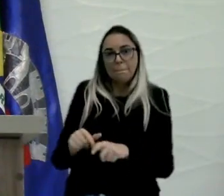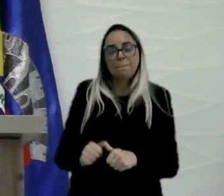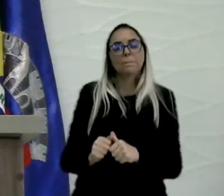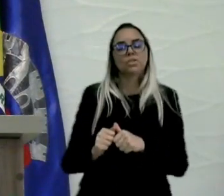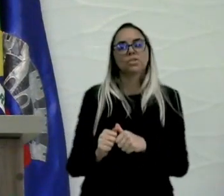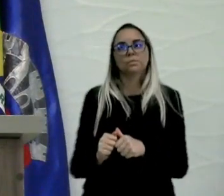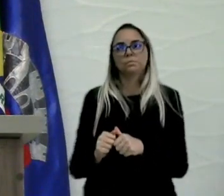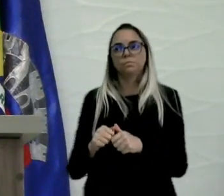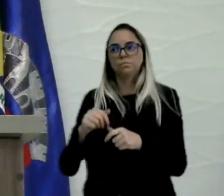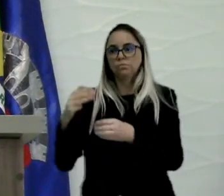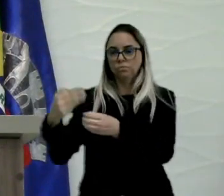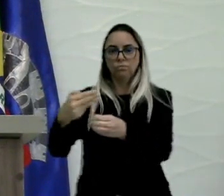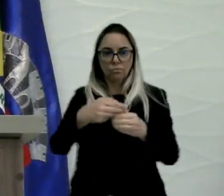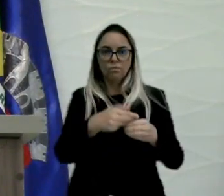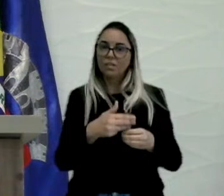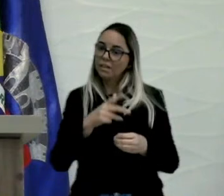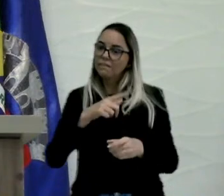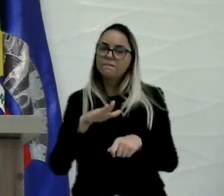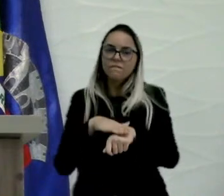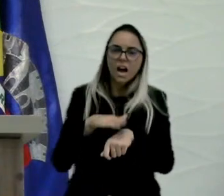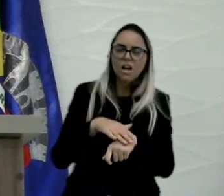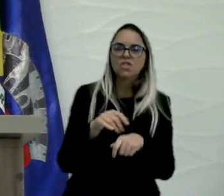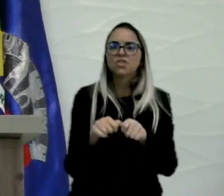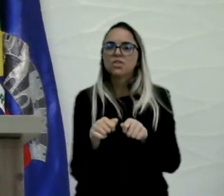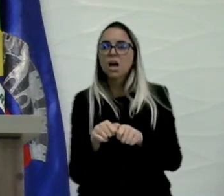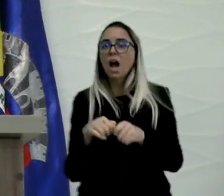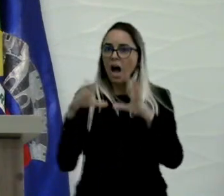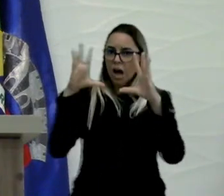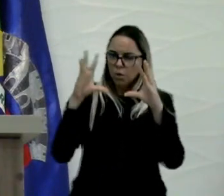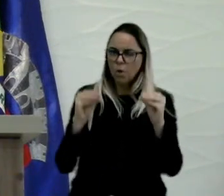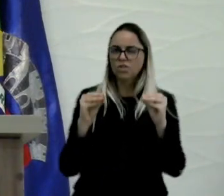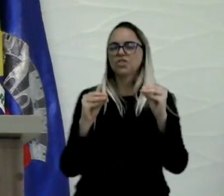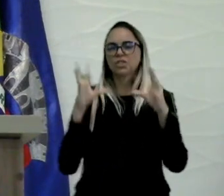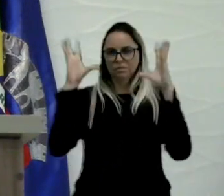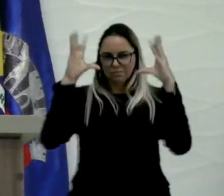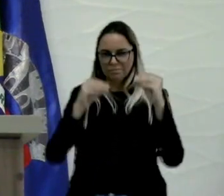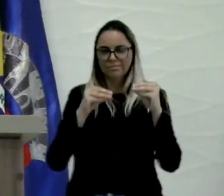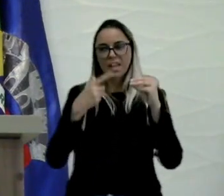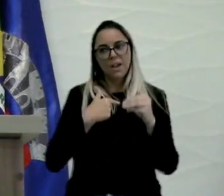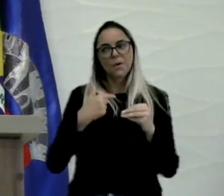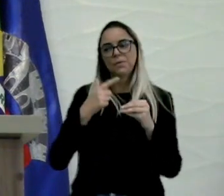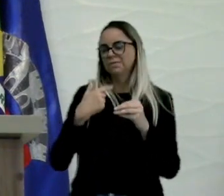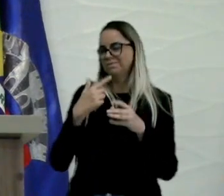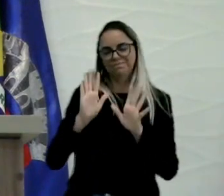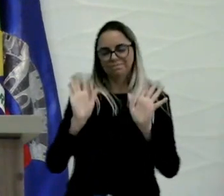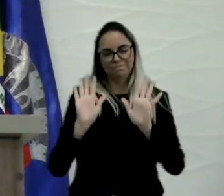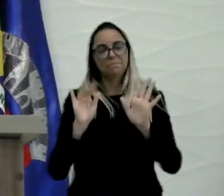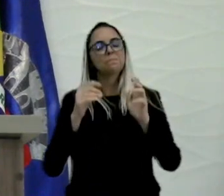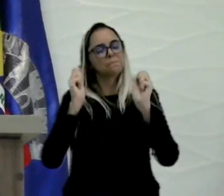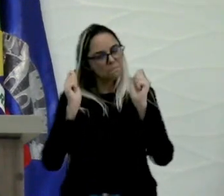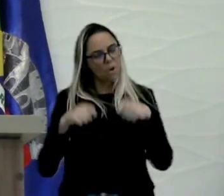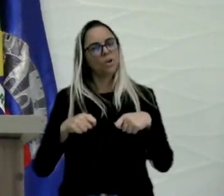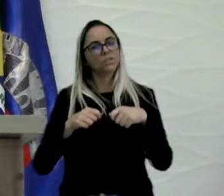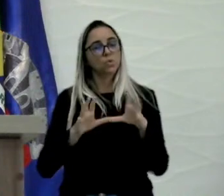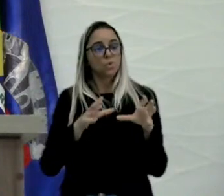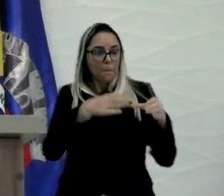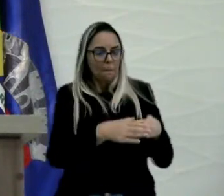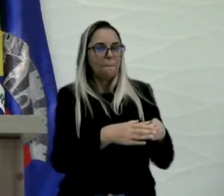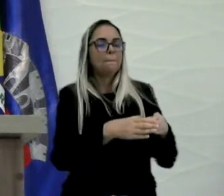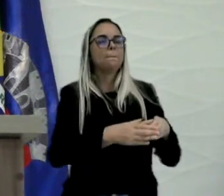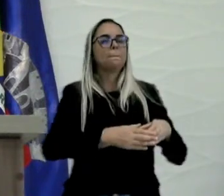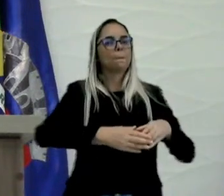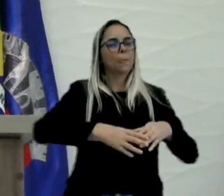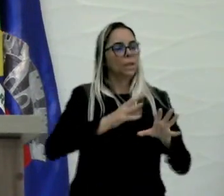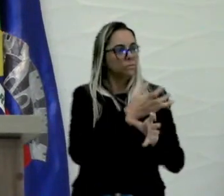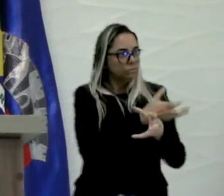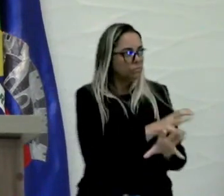cidade Faz isso essa essa coleta à noite então eu não vejo nada que impeça de uma equipe trabalhar à noite se